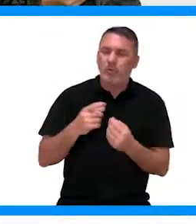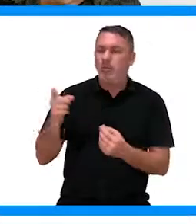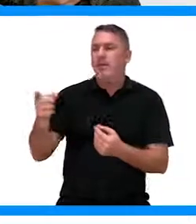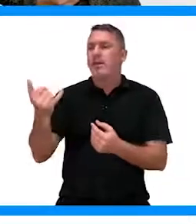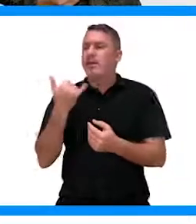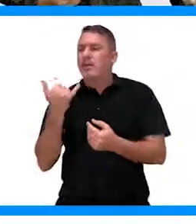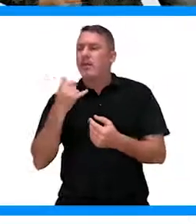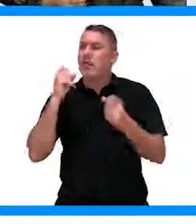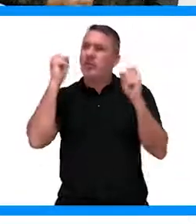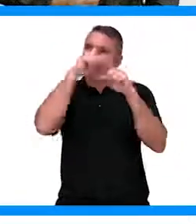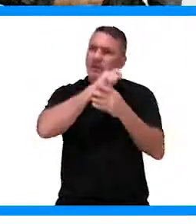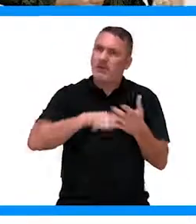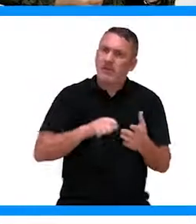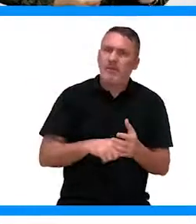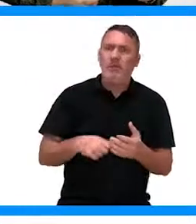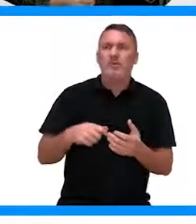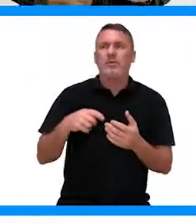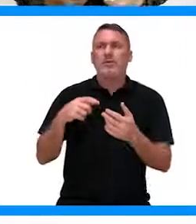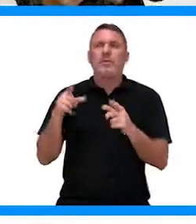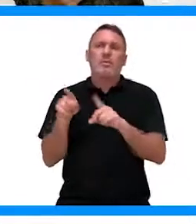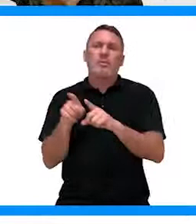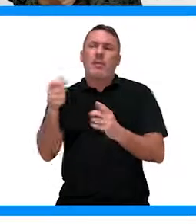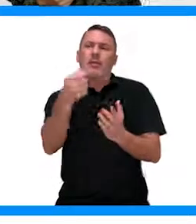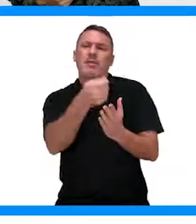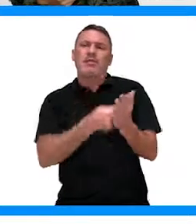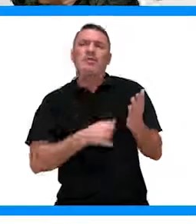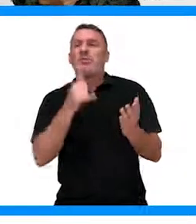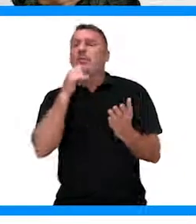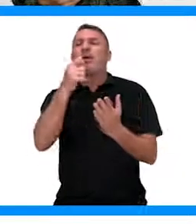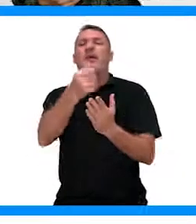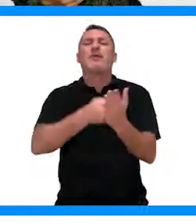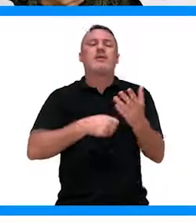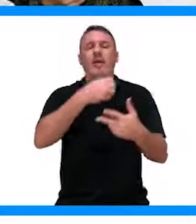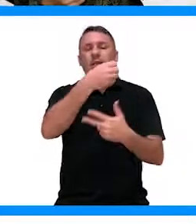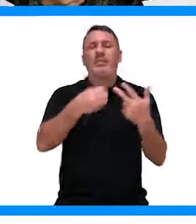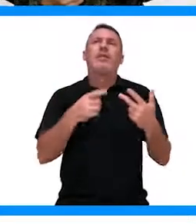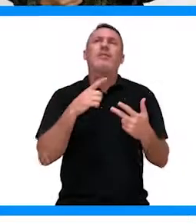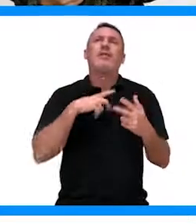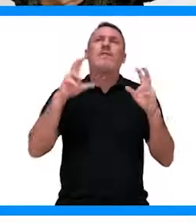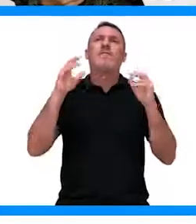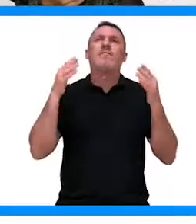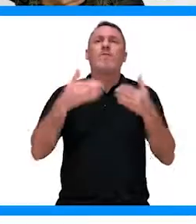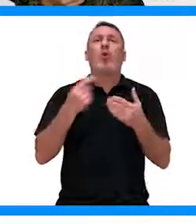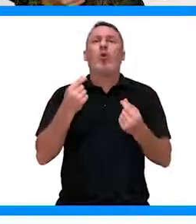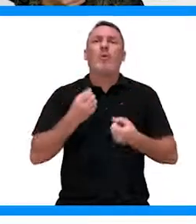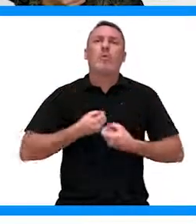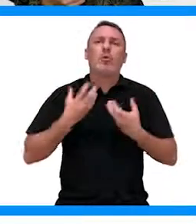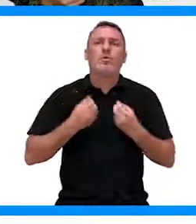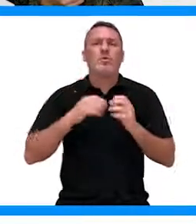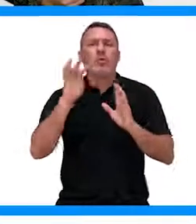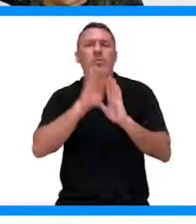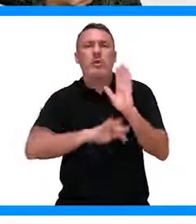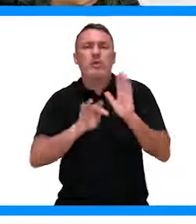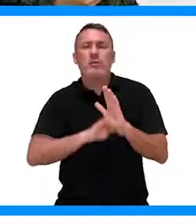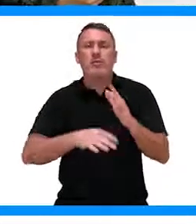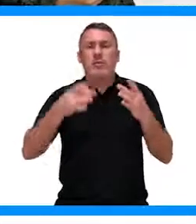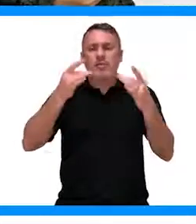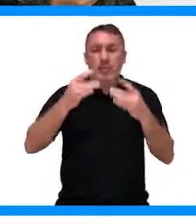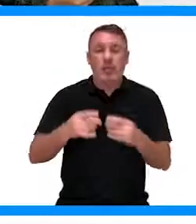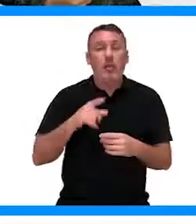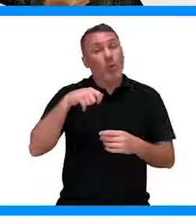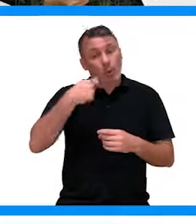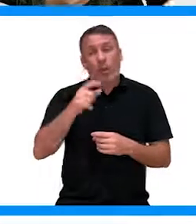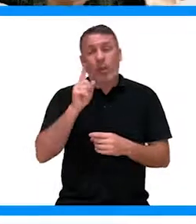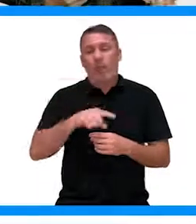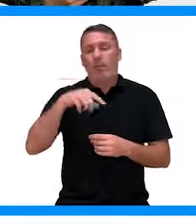da dificuldade de se escrever um texto, ou se cai até mesmo na redação do Enem, algo relacionado à produção